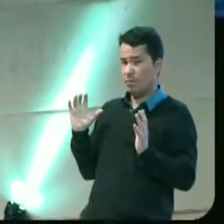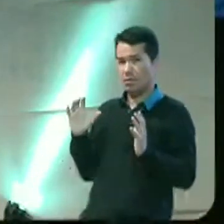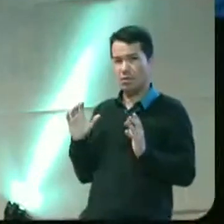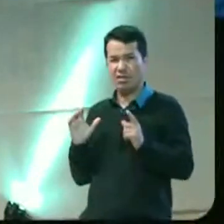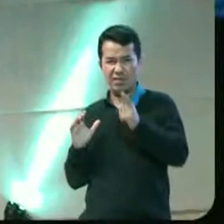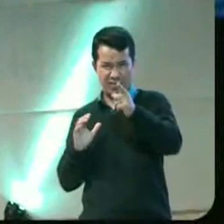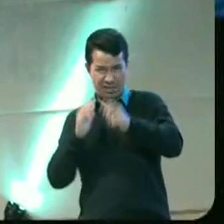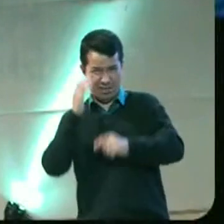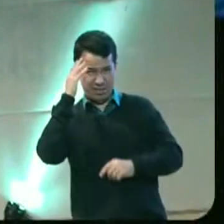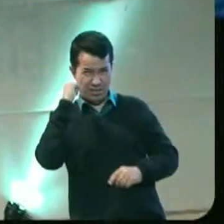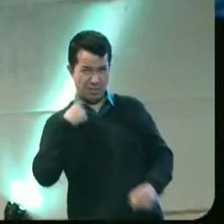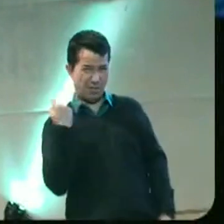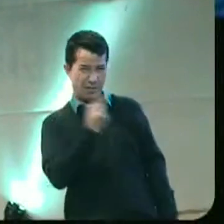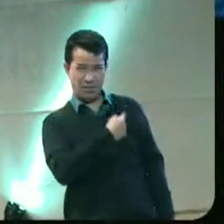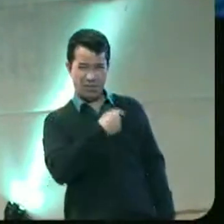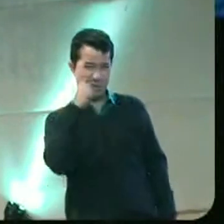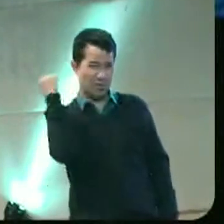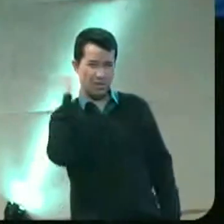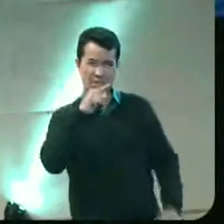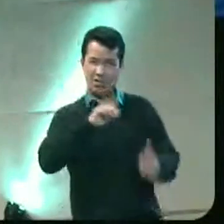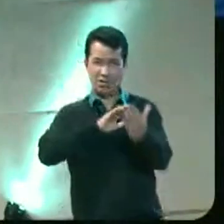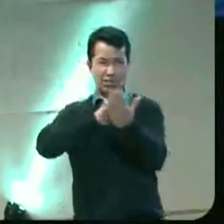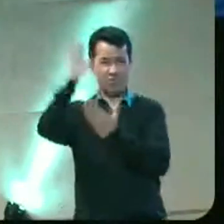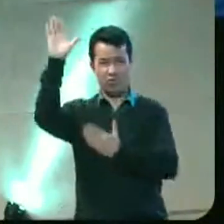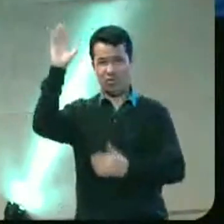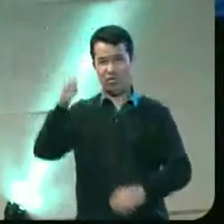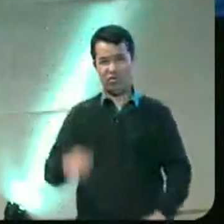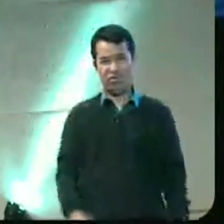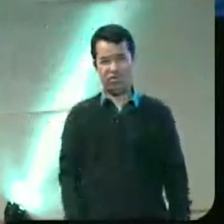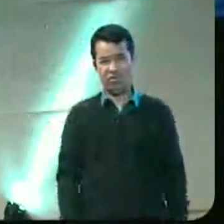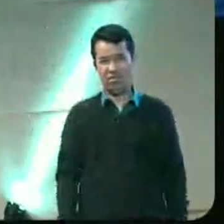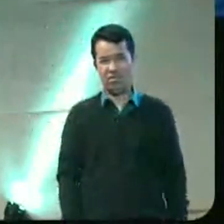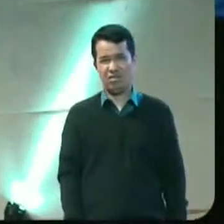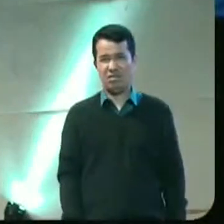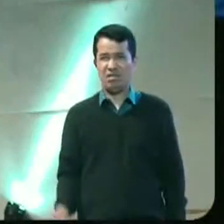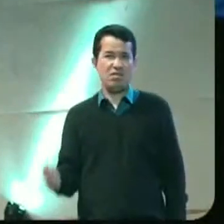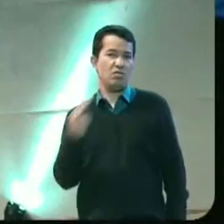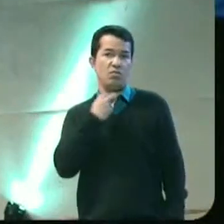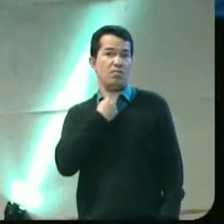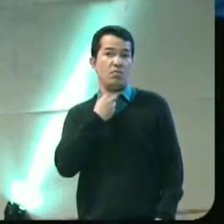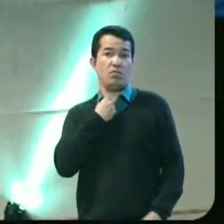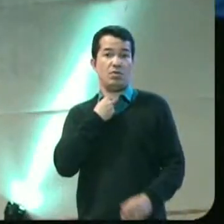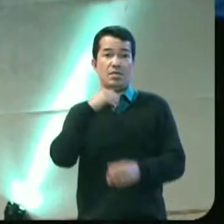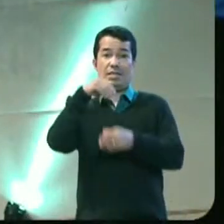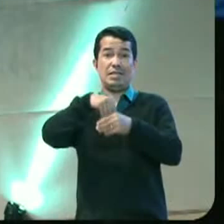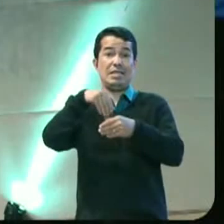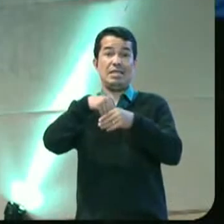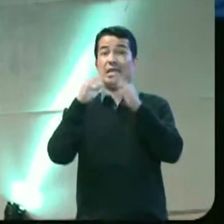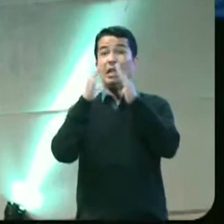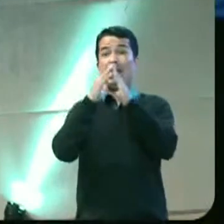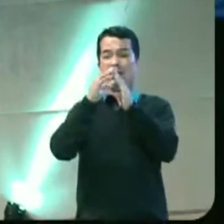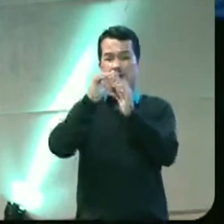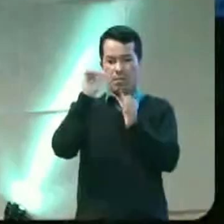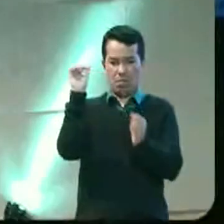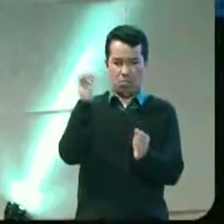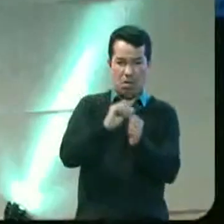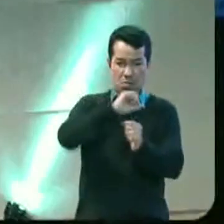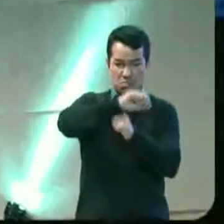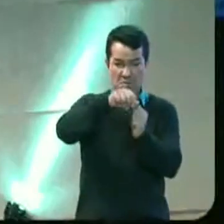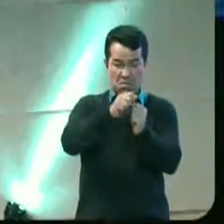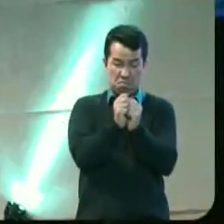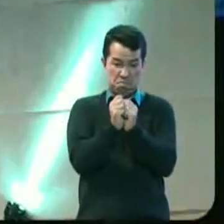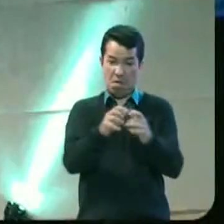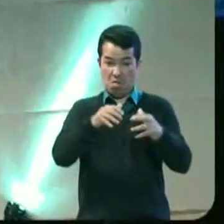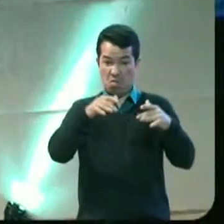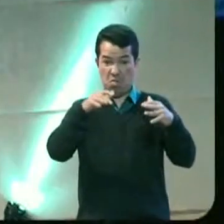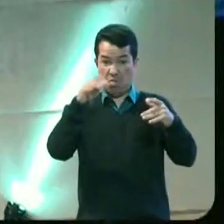para fugir. Não dá para tentar inventar uma cura dentro de casa. Mas o que a gente vai fazer com esse